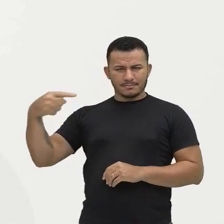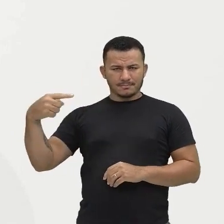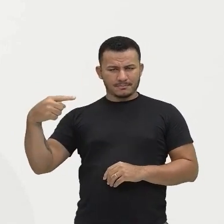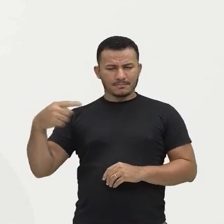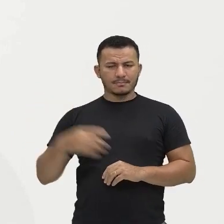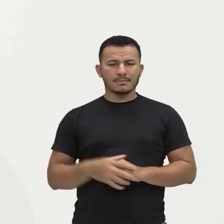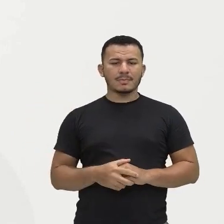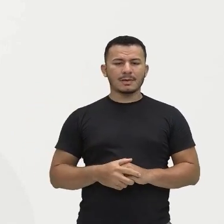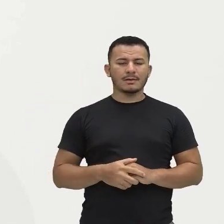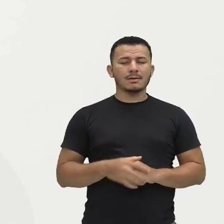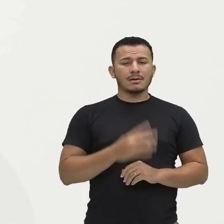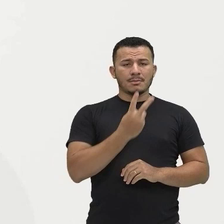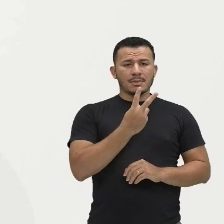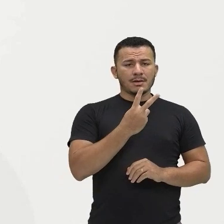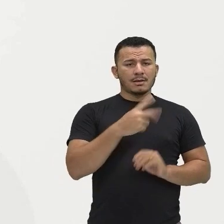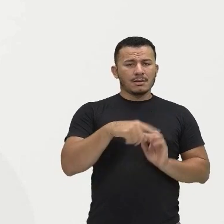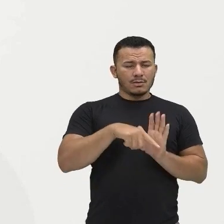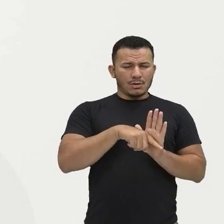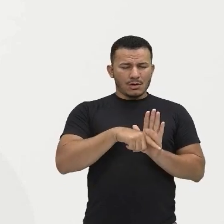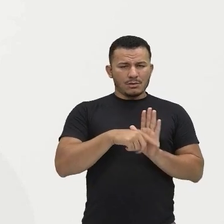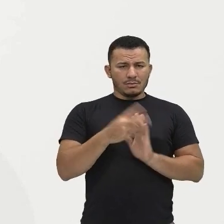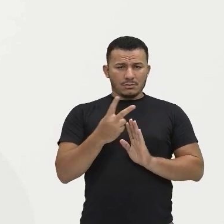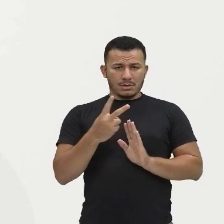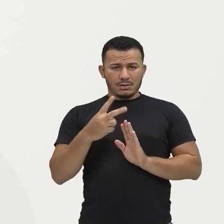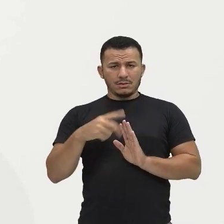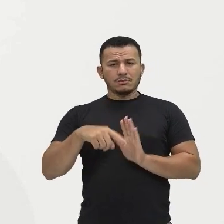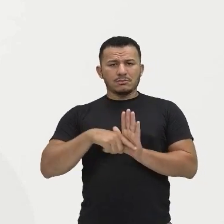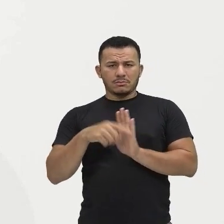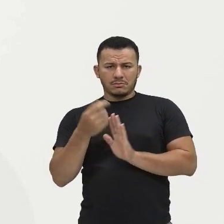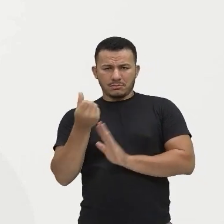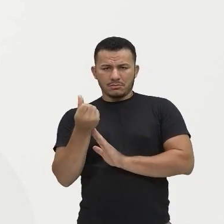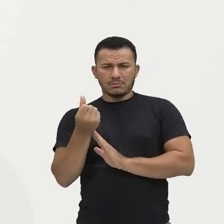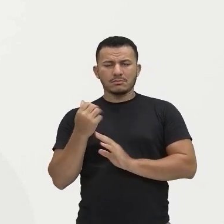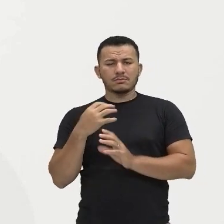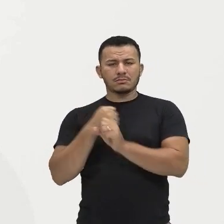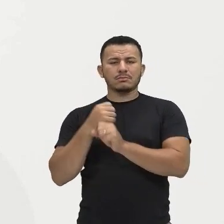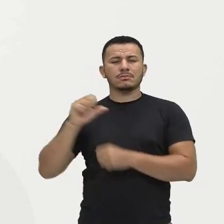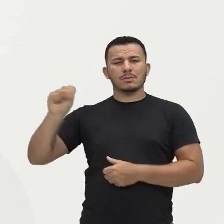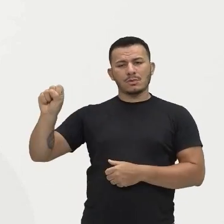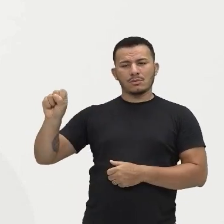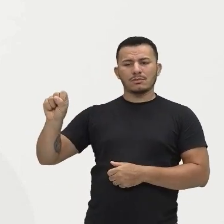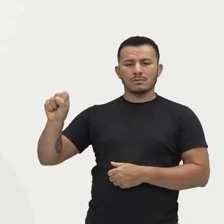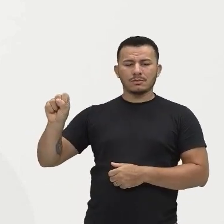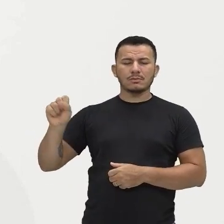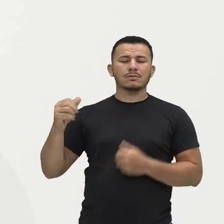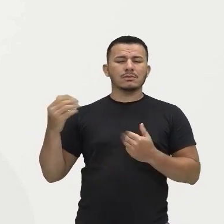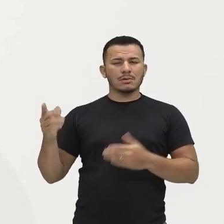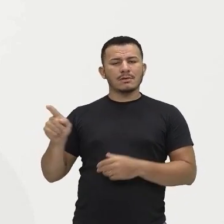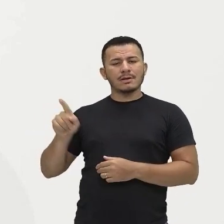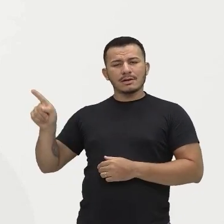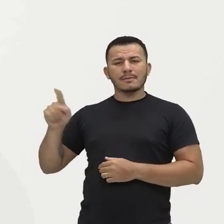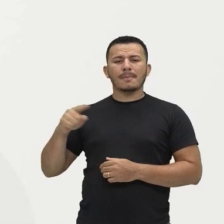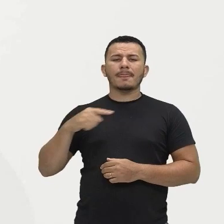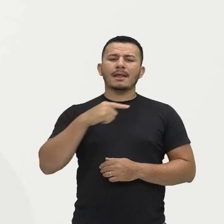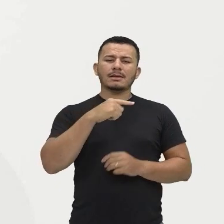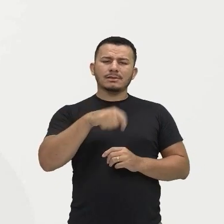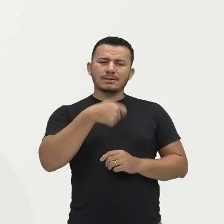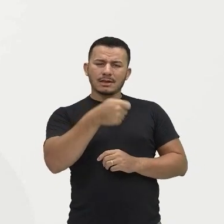Menos 2 com menos 6 vai me dar menos 8. Então, nesse caso, como os sinais